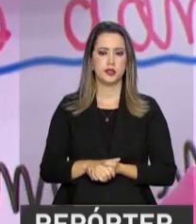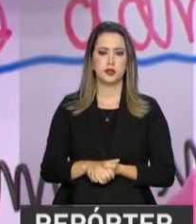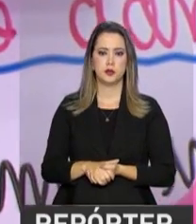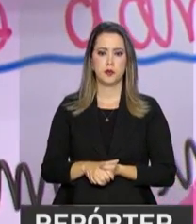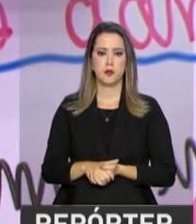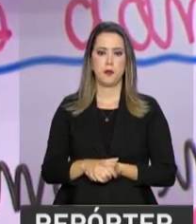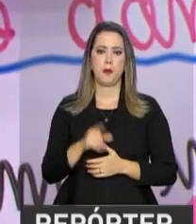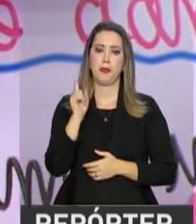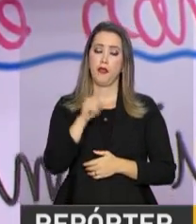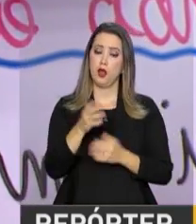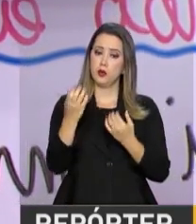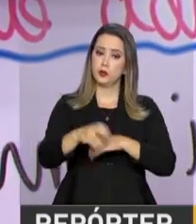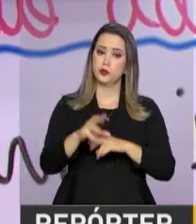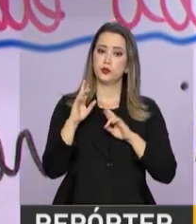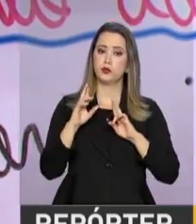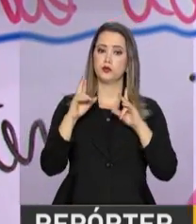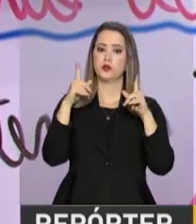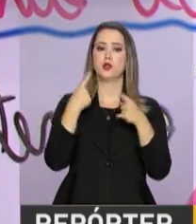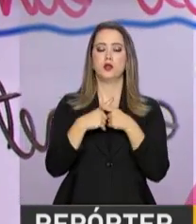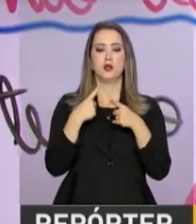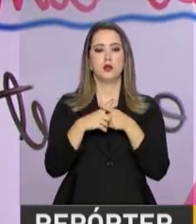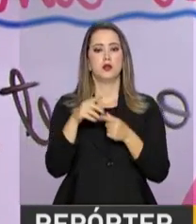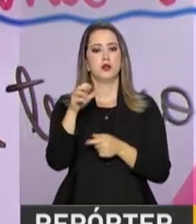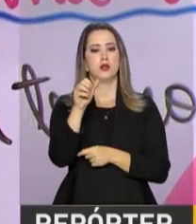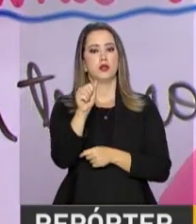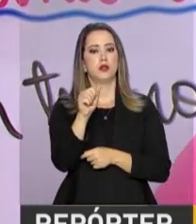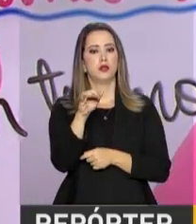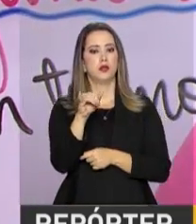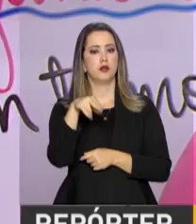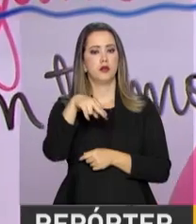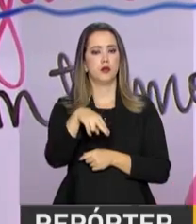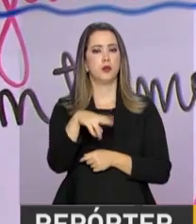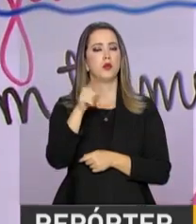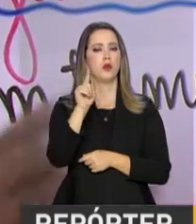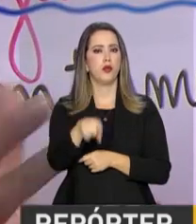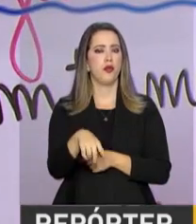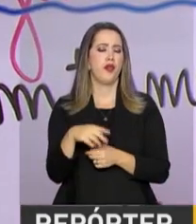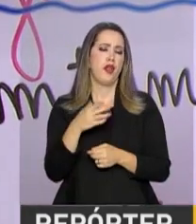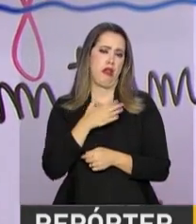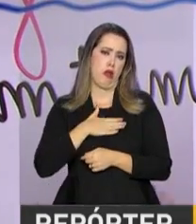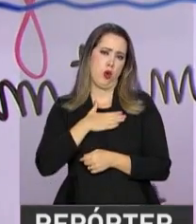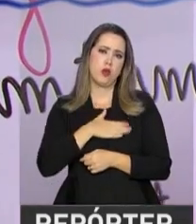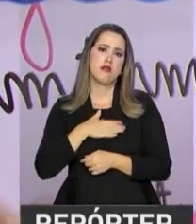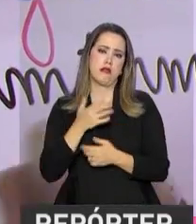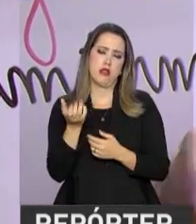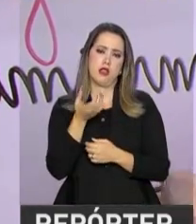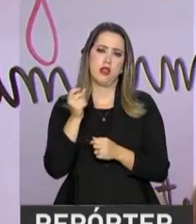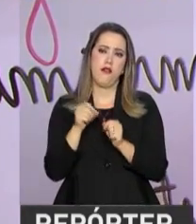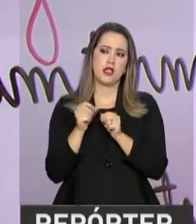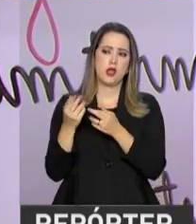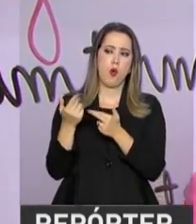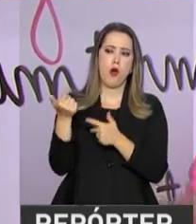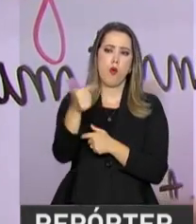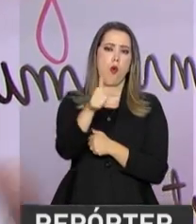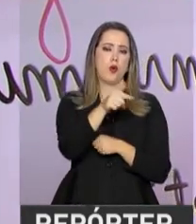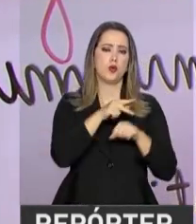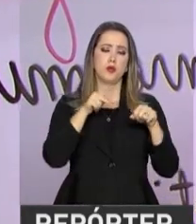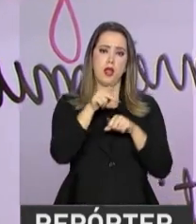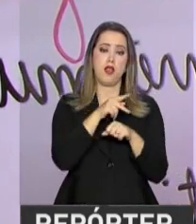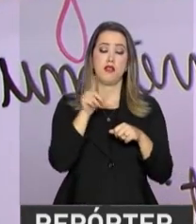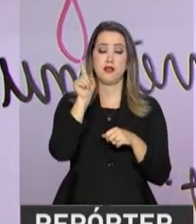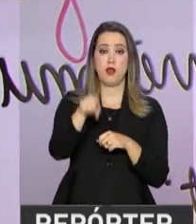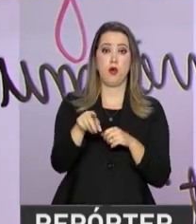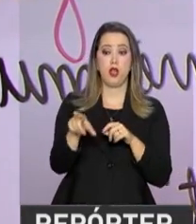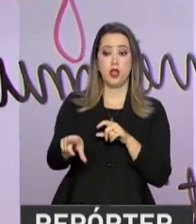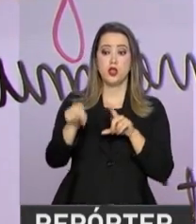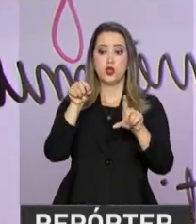concurso diferente porque a dona da verdade ela gostaria de fazer gol estava nos estados unidos para a inglaterra de selecionar no mercado que tem o perfil